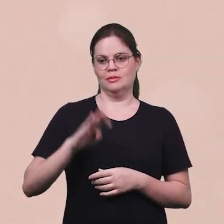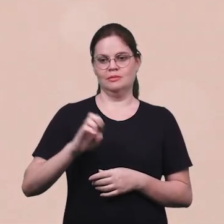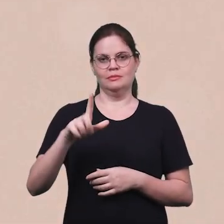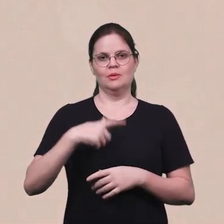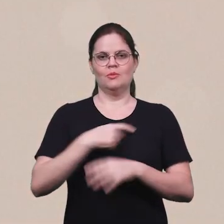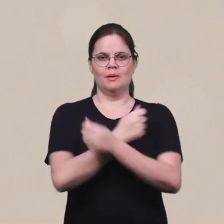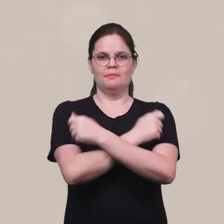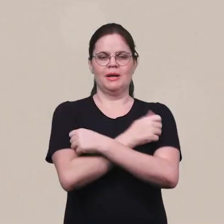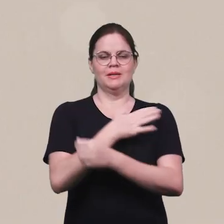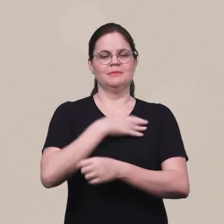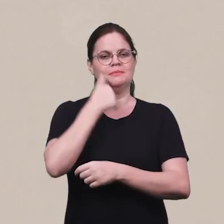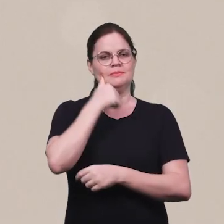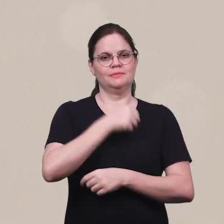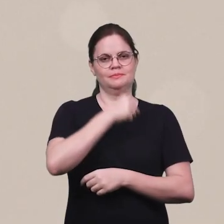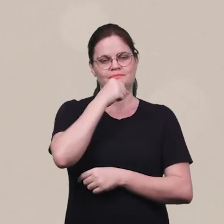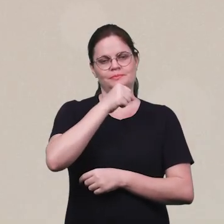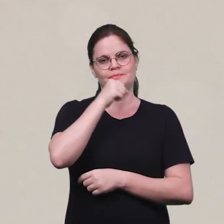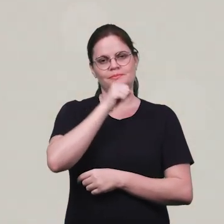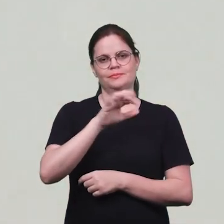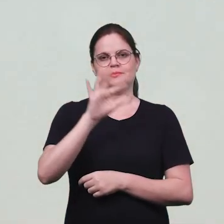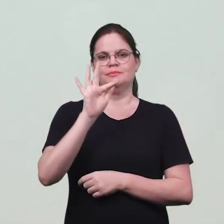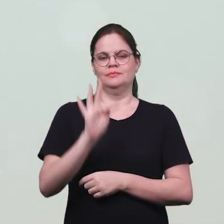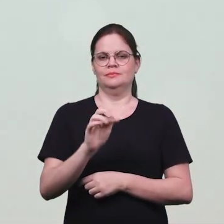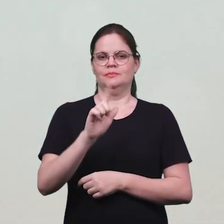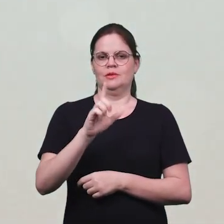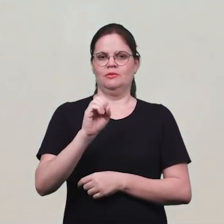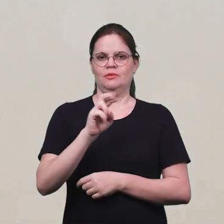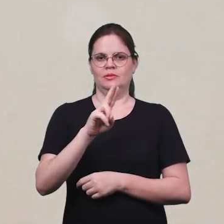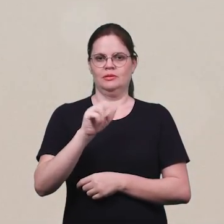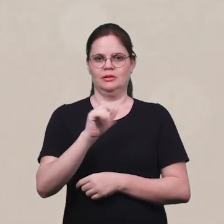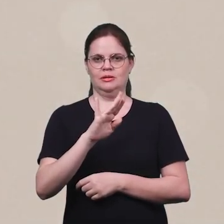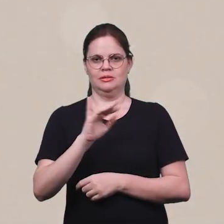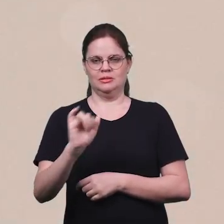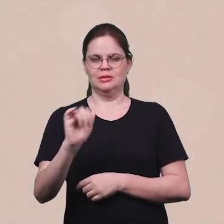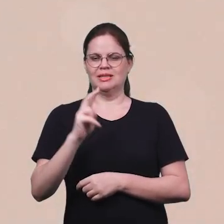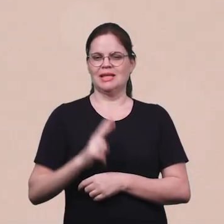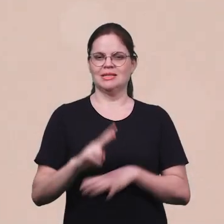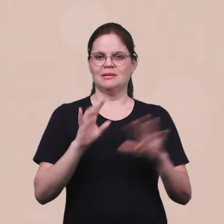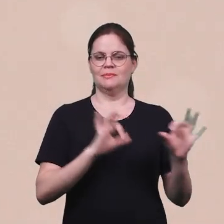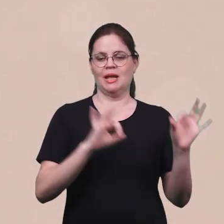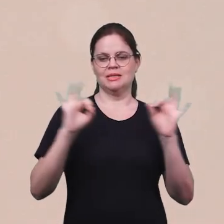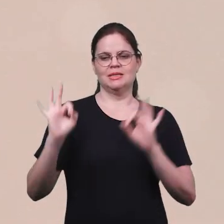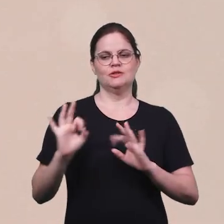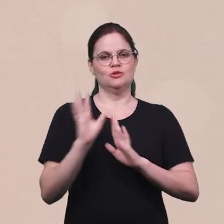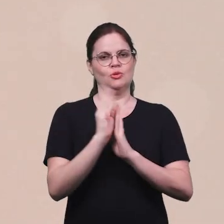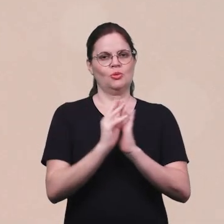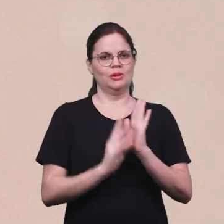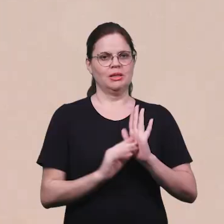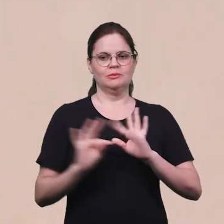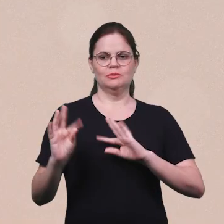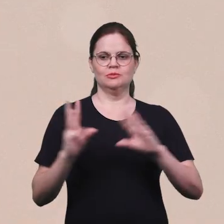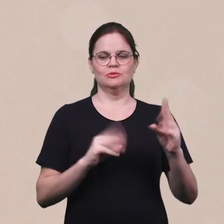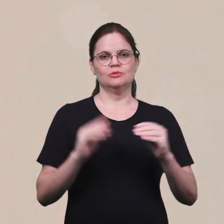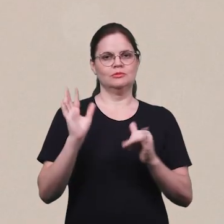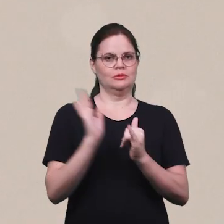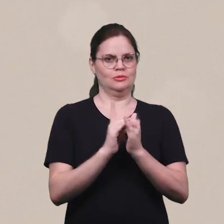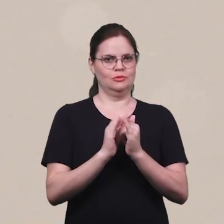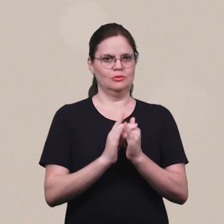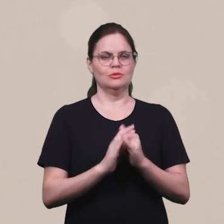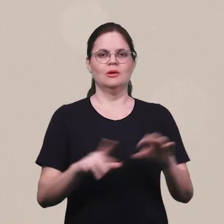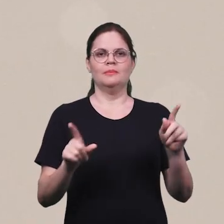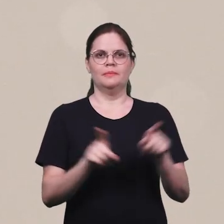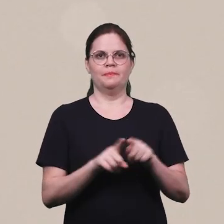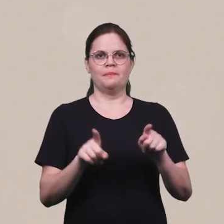um abraço para minha avó Flora Cirieira. Ela sempre está conectada conosco, assistindo nossos conteúdos do canal do